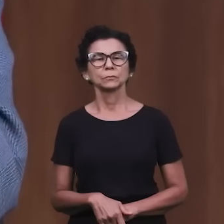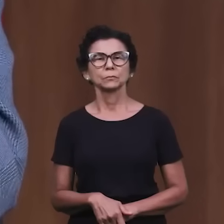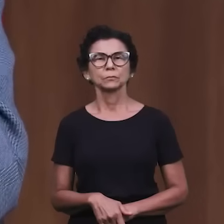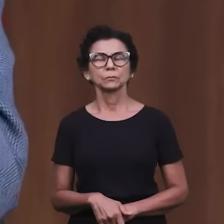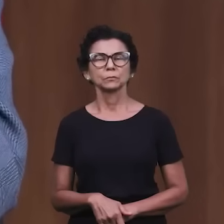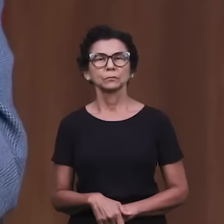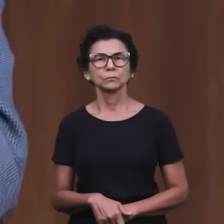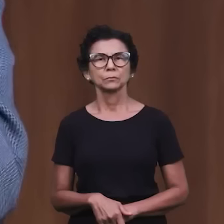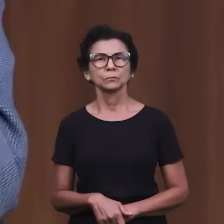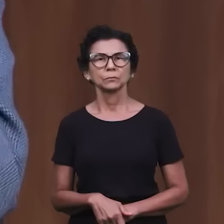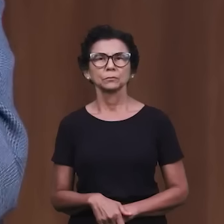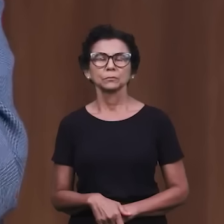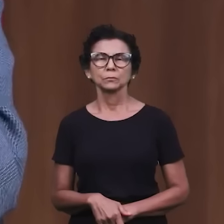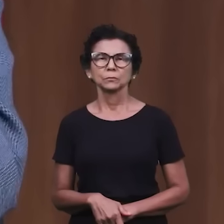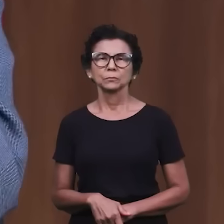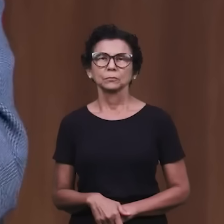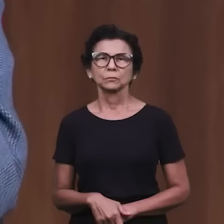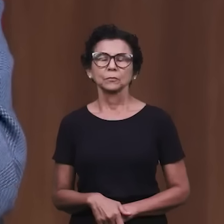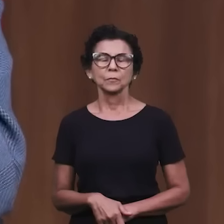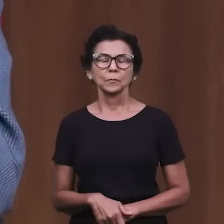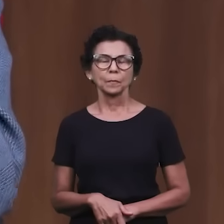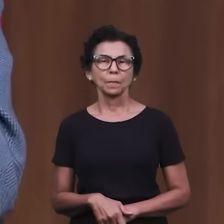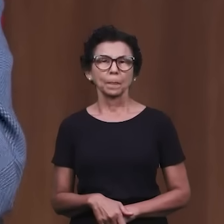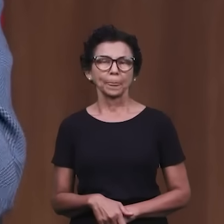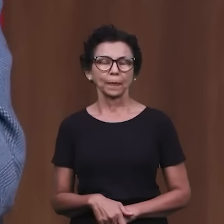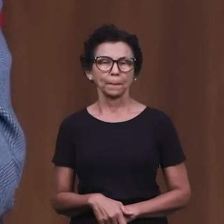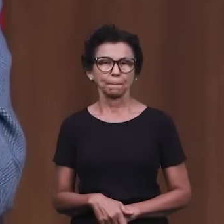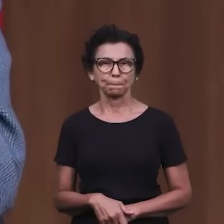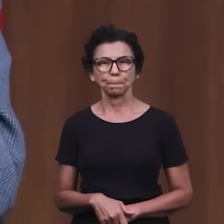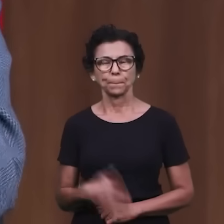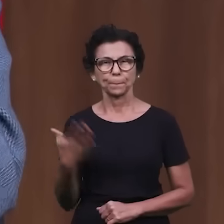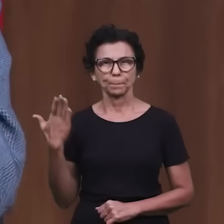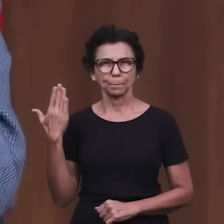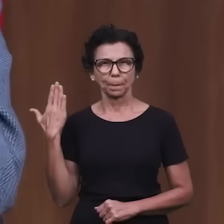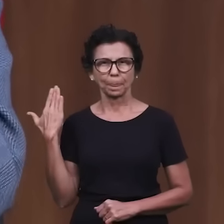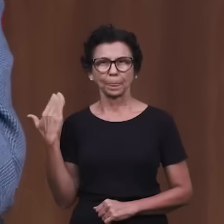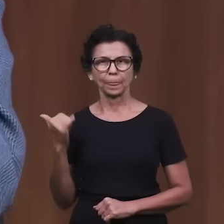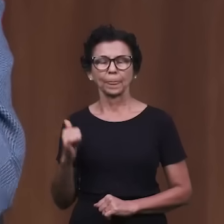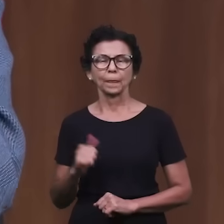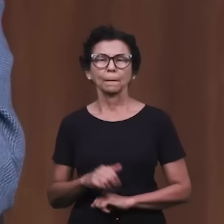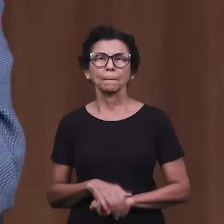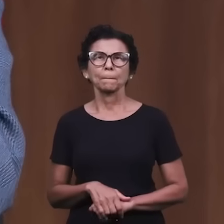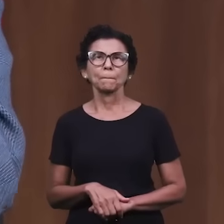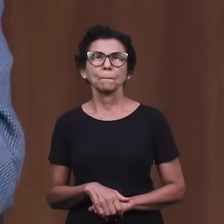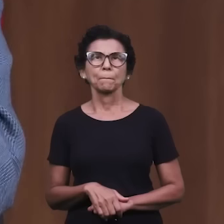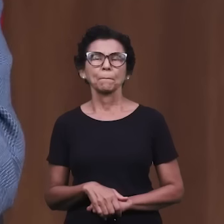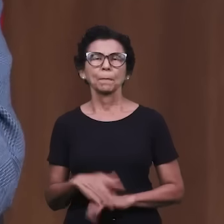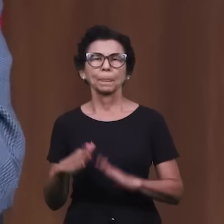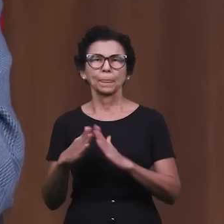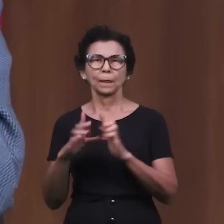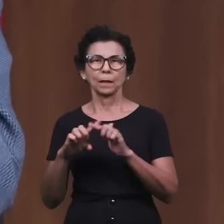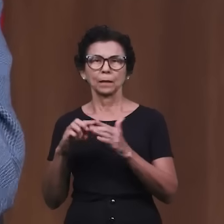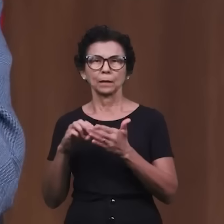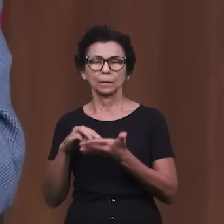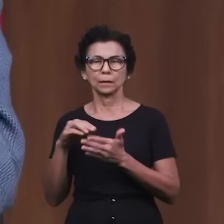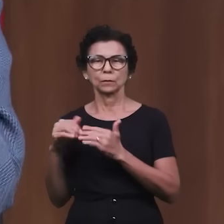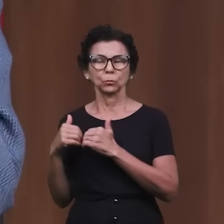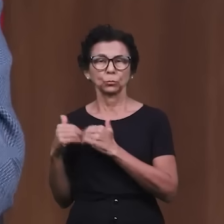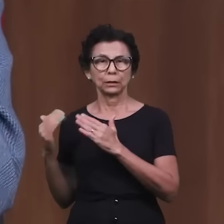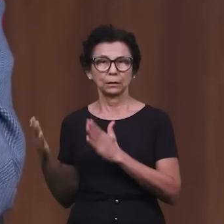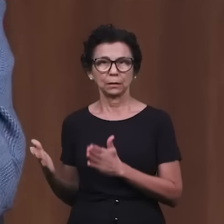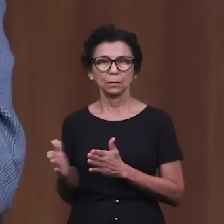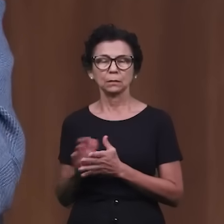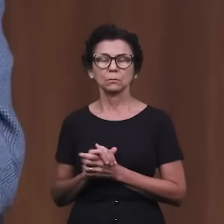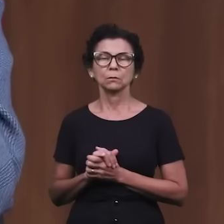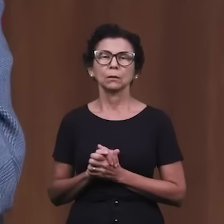abordando um tema importante, porque no início da igreja nós tínhamos aquela exposição